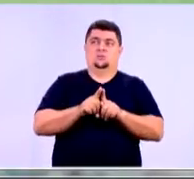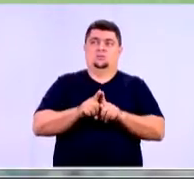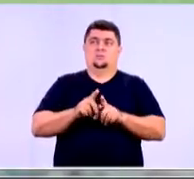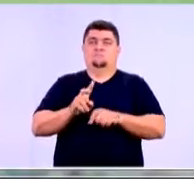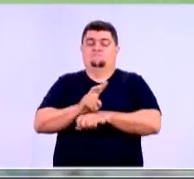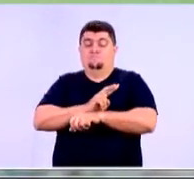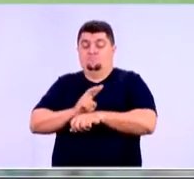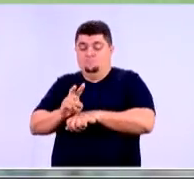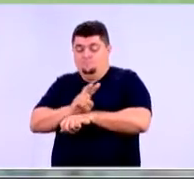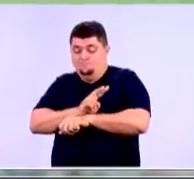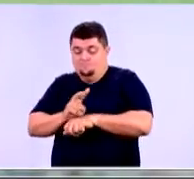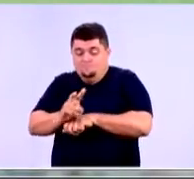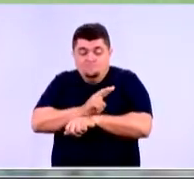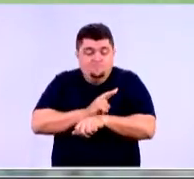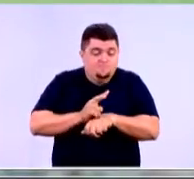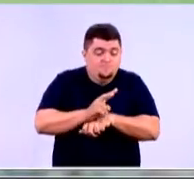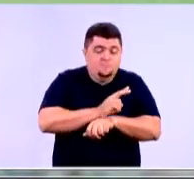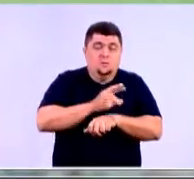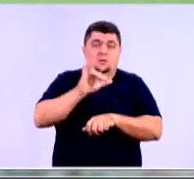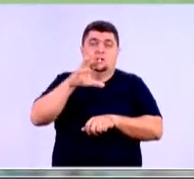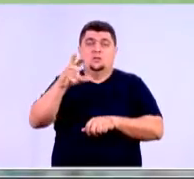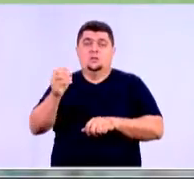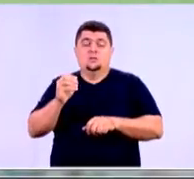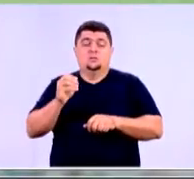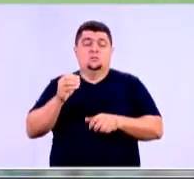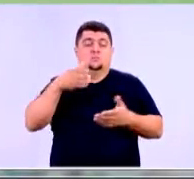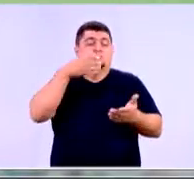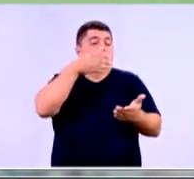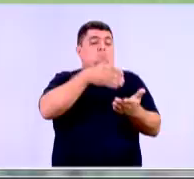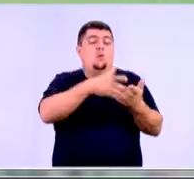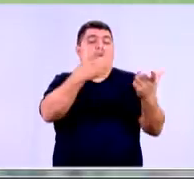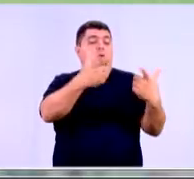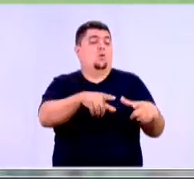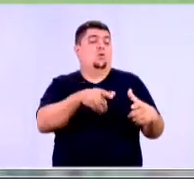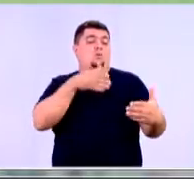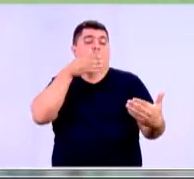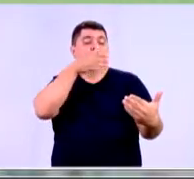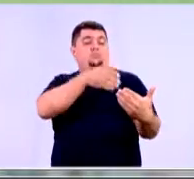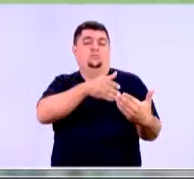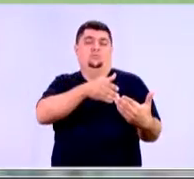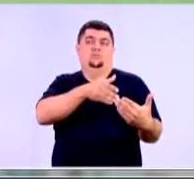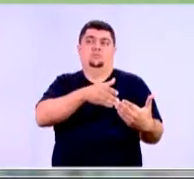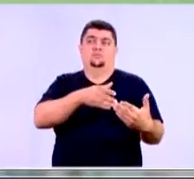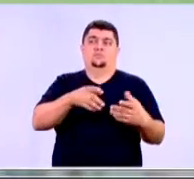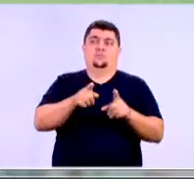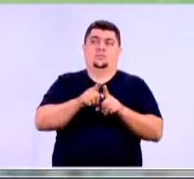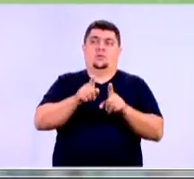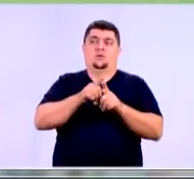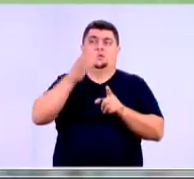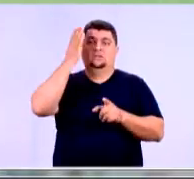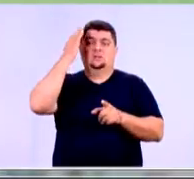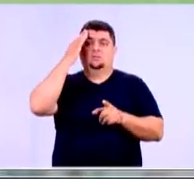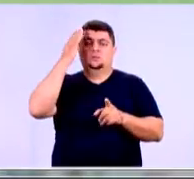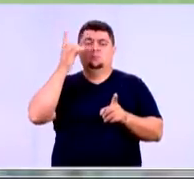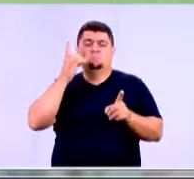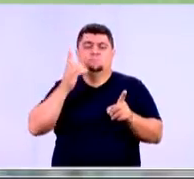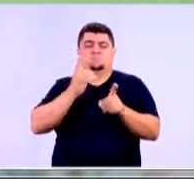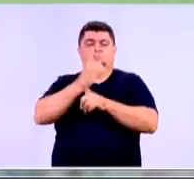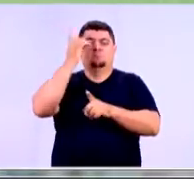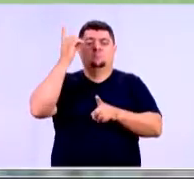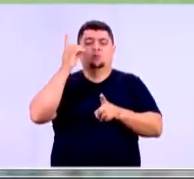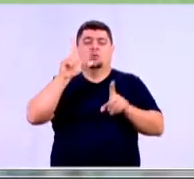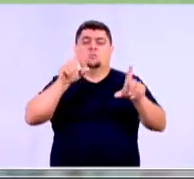que também monitorar a exposição ao risco e a estratégia adotada, né? Mensurar, identificar e